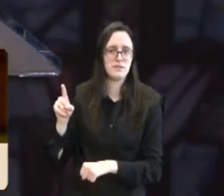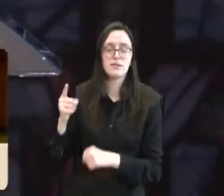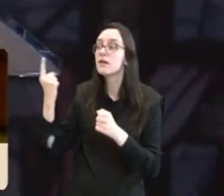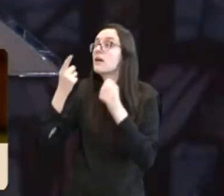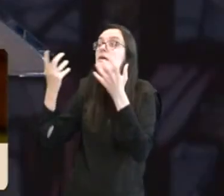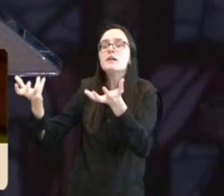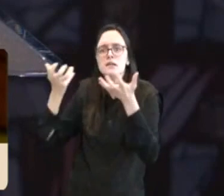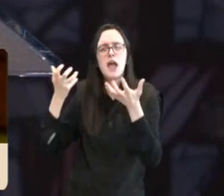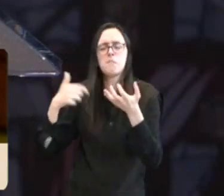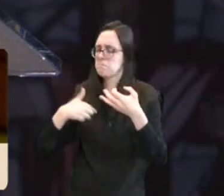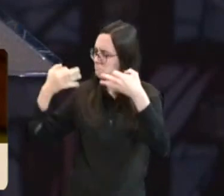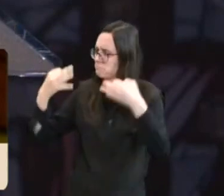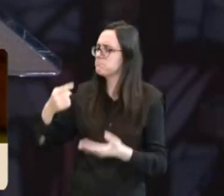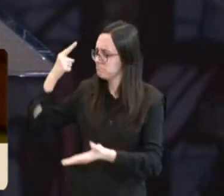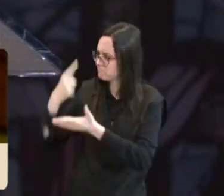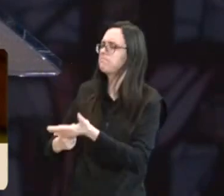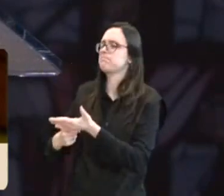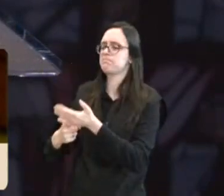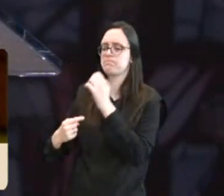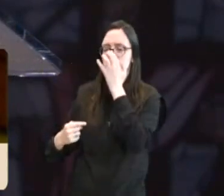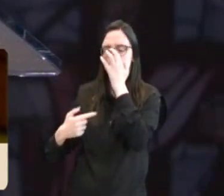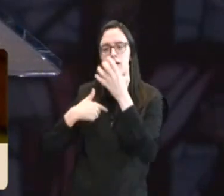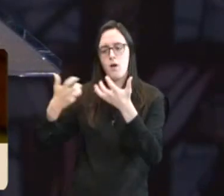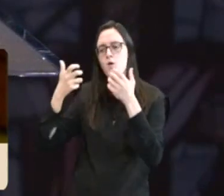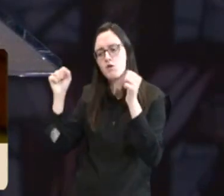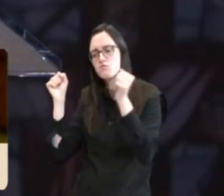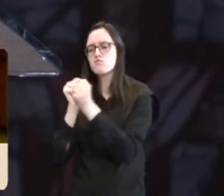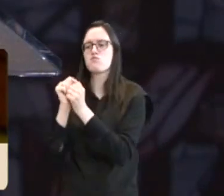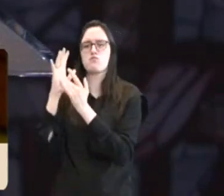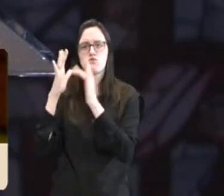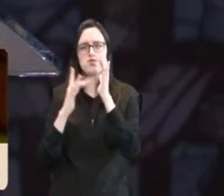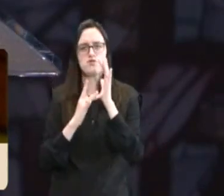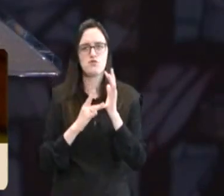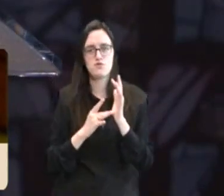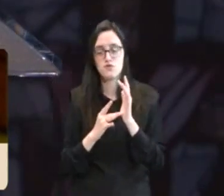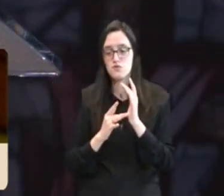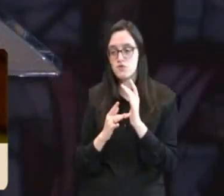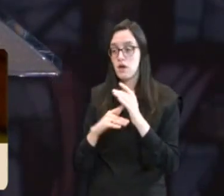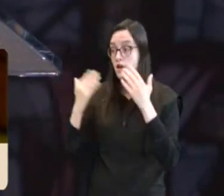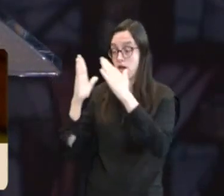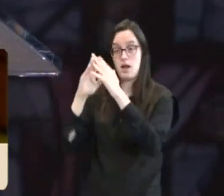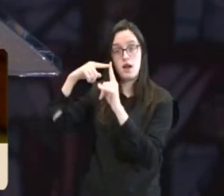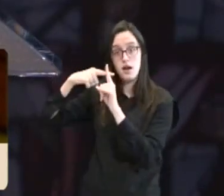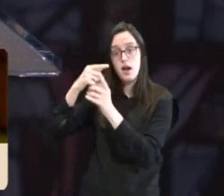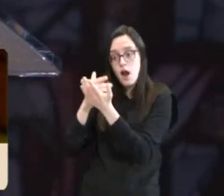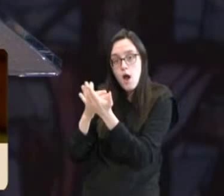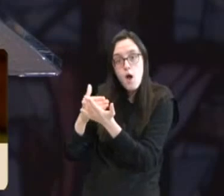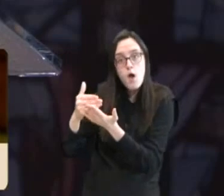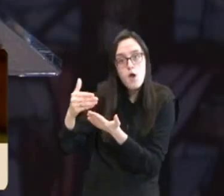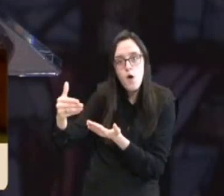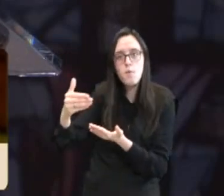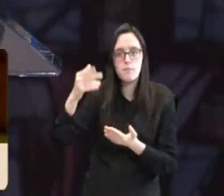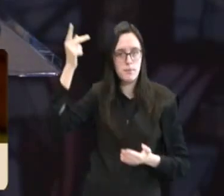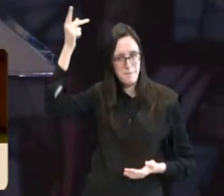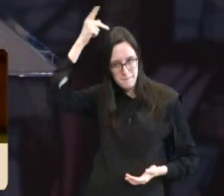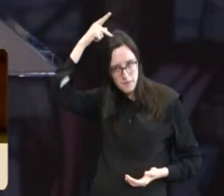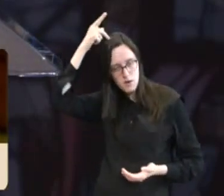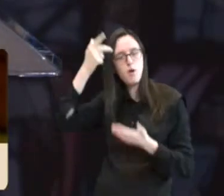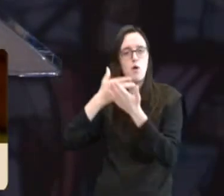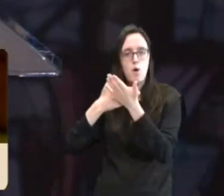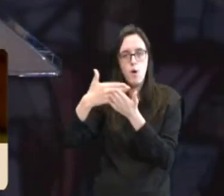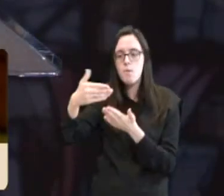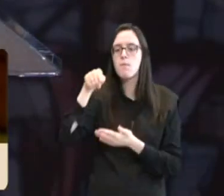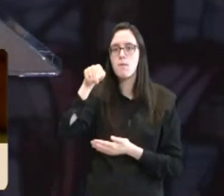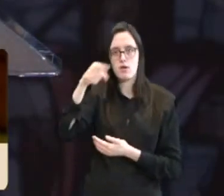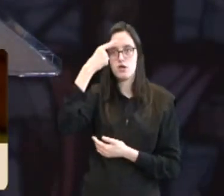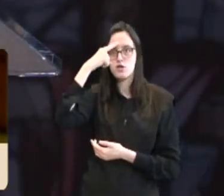Queriam um pacto com Jesus. Então a igreja começa ali no Pentecostes, meus irmãos,